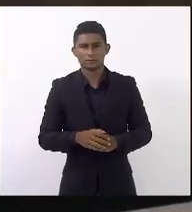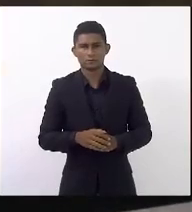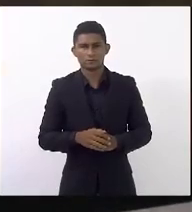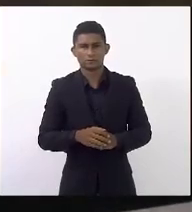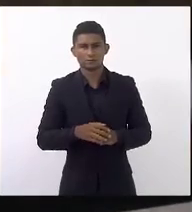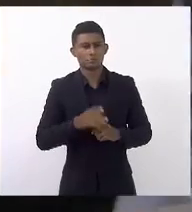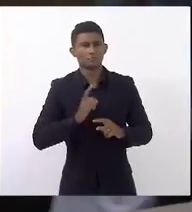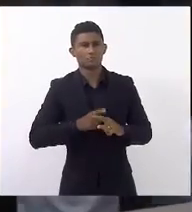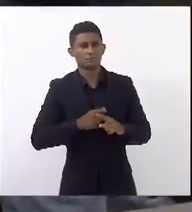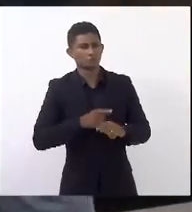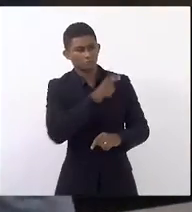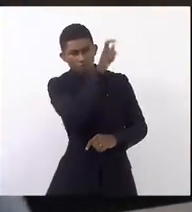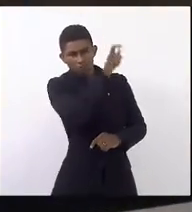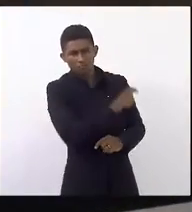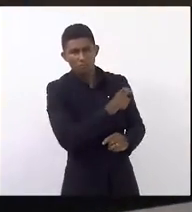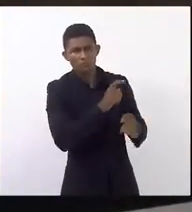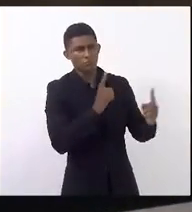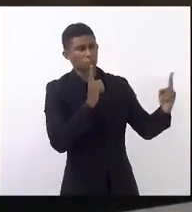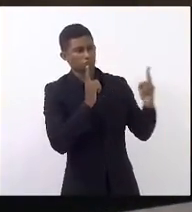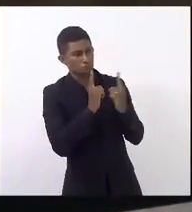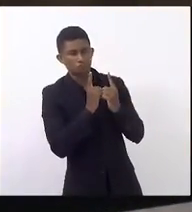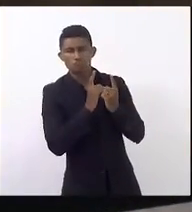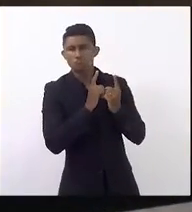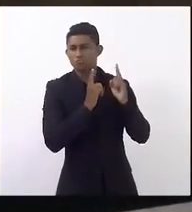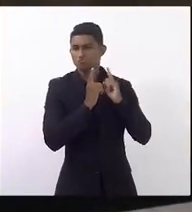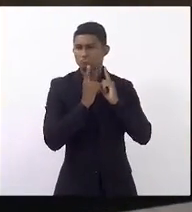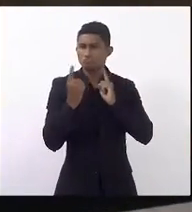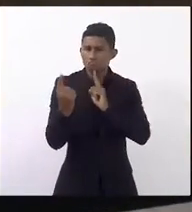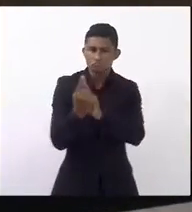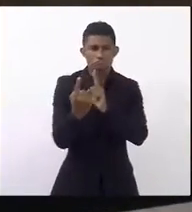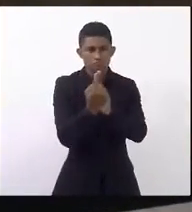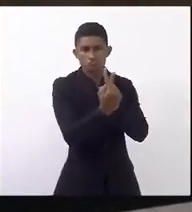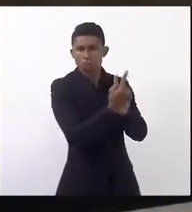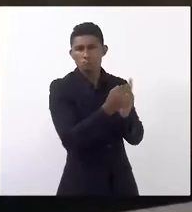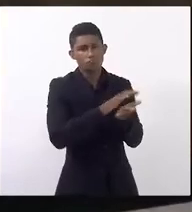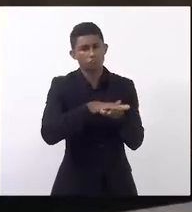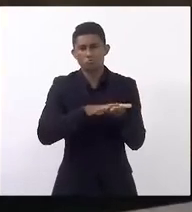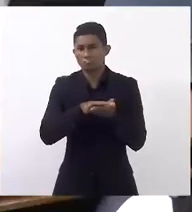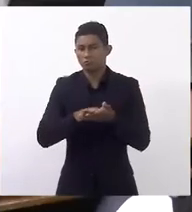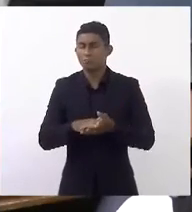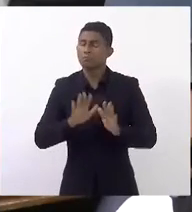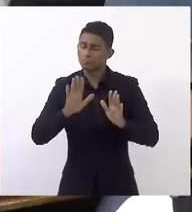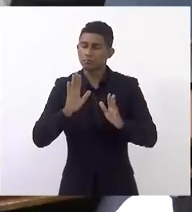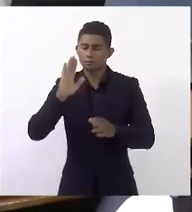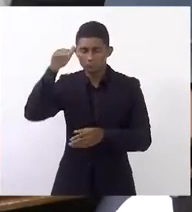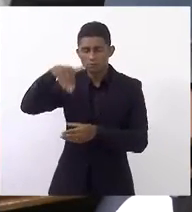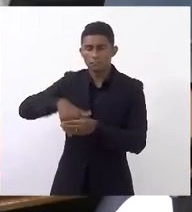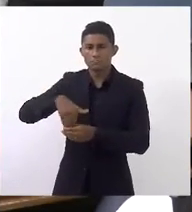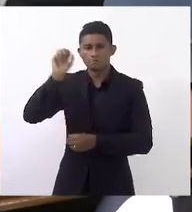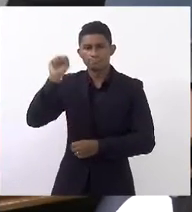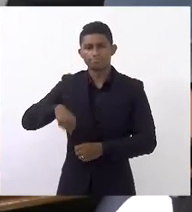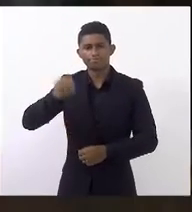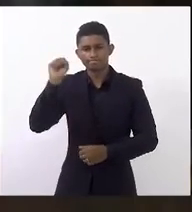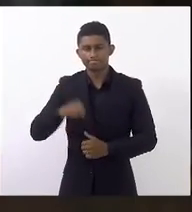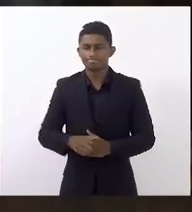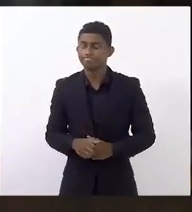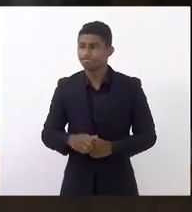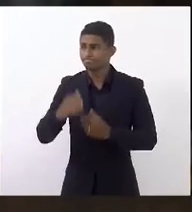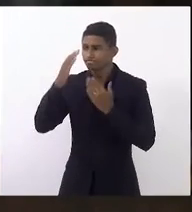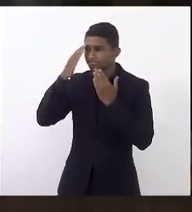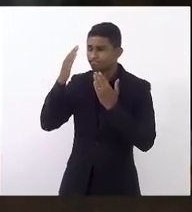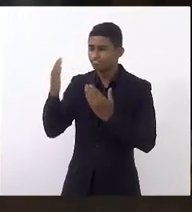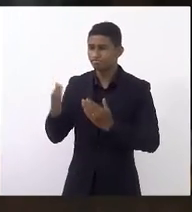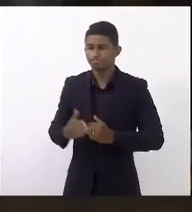questionados por esse cidadão. Tá? Meu voto é sim, mas eu não posso deixar de fazer esse registro. Obrigado, deputado Rodrigo Amorim.